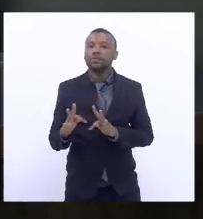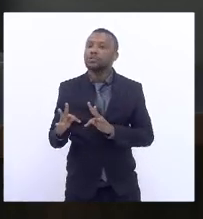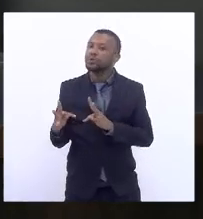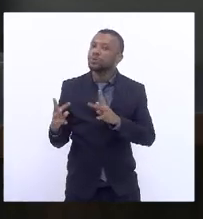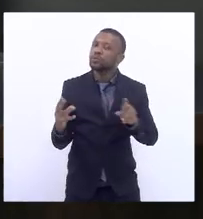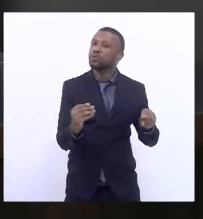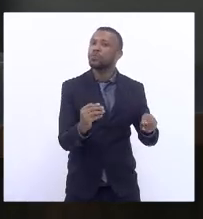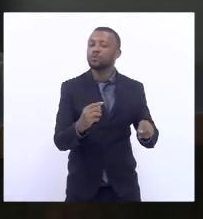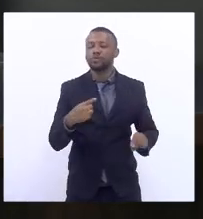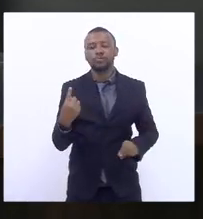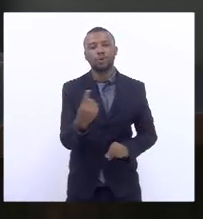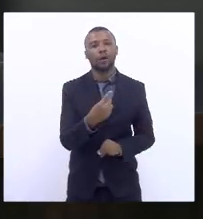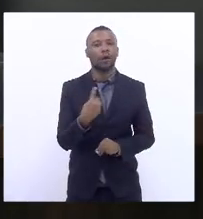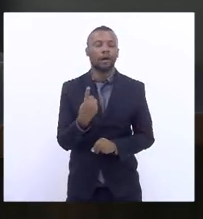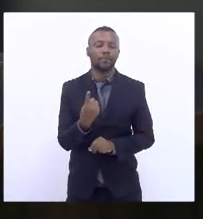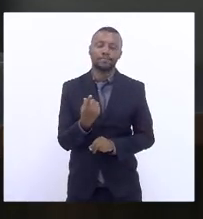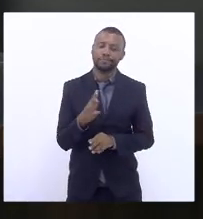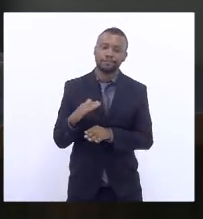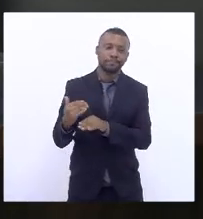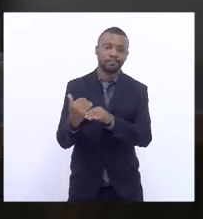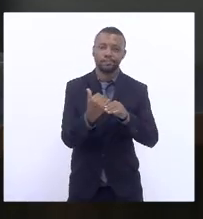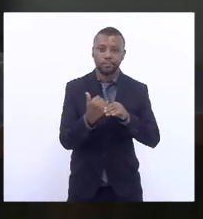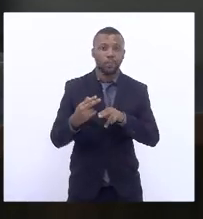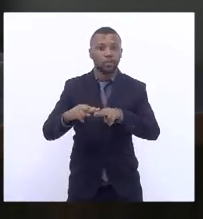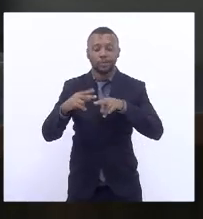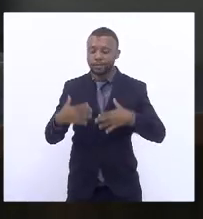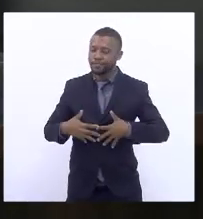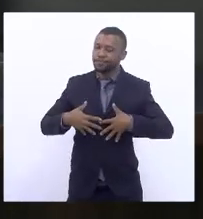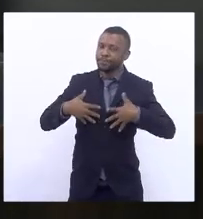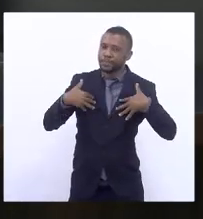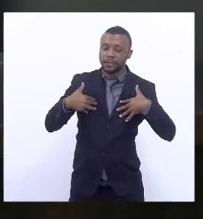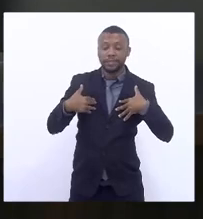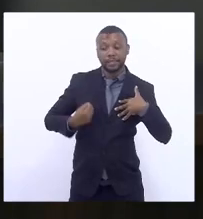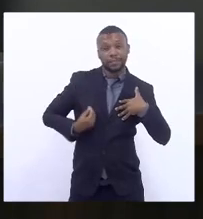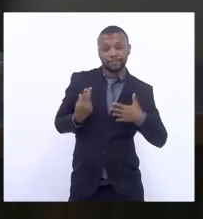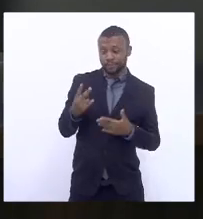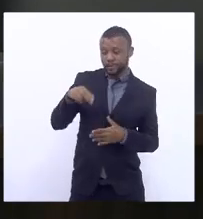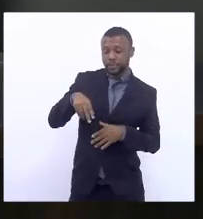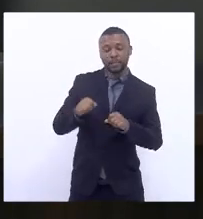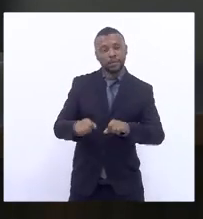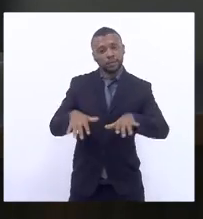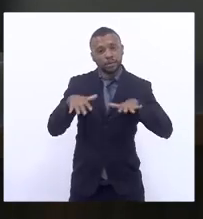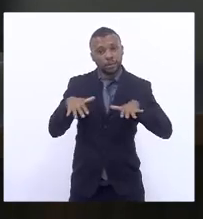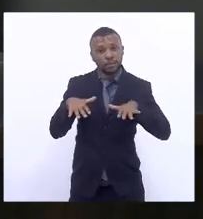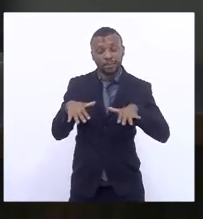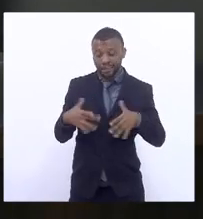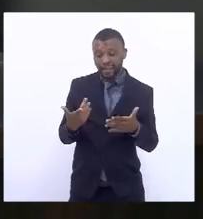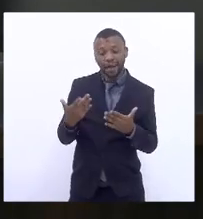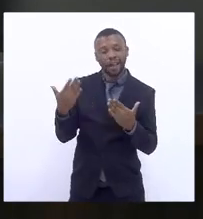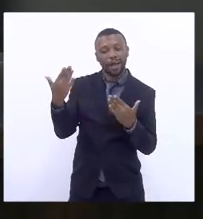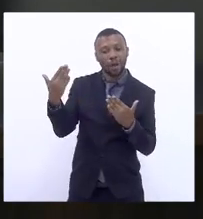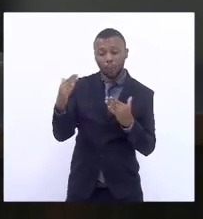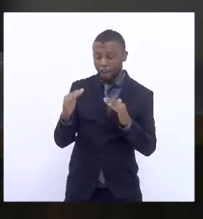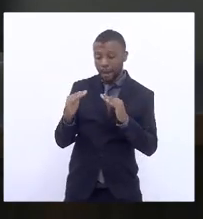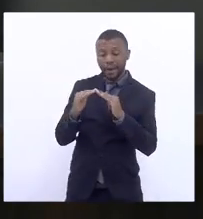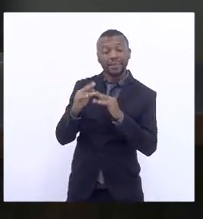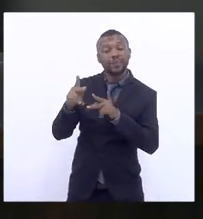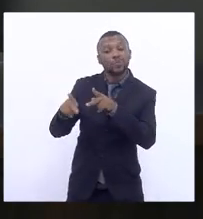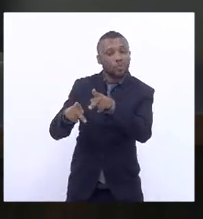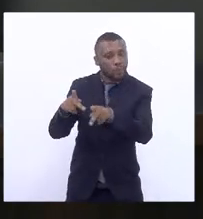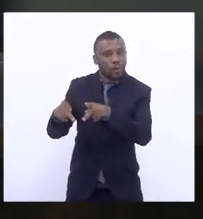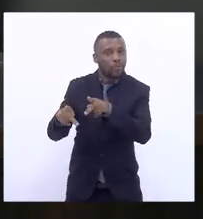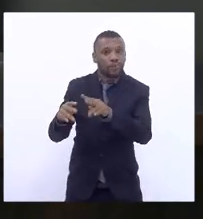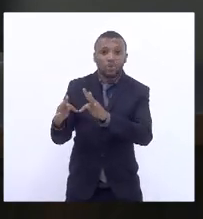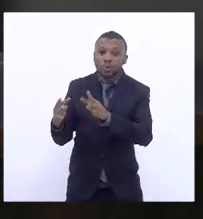muito prazer em estar aqui nessa casa legislativa, que é uma casa do povo, é uma casa de todos nós, e é uma casa